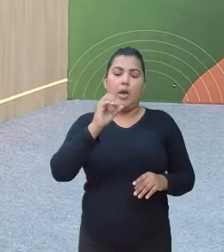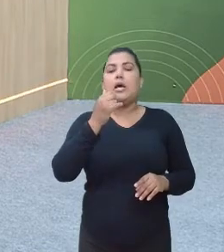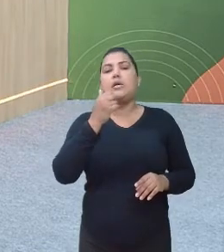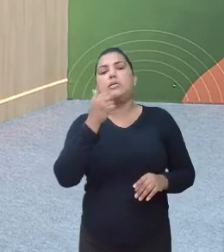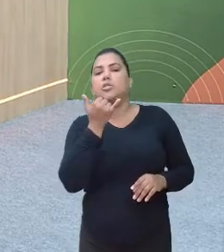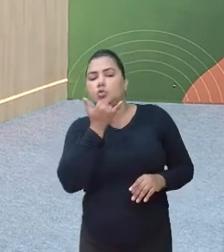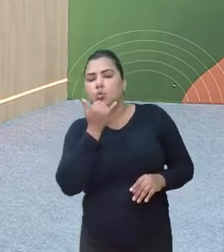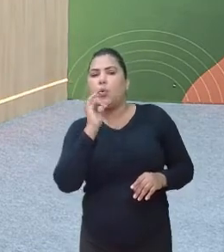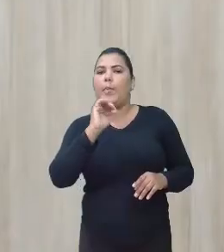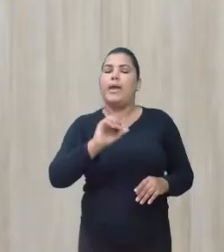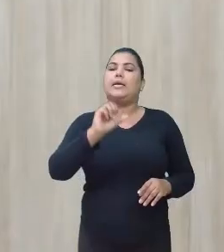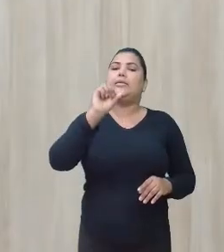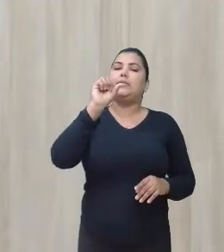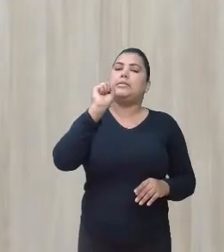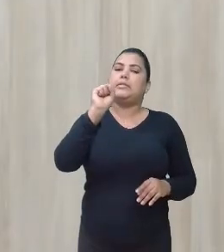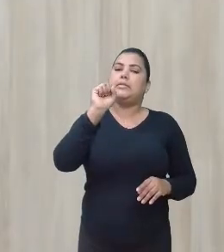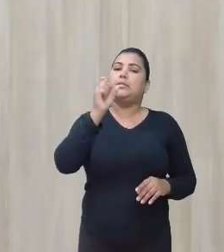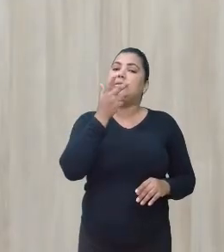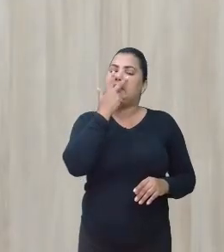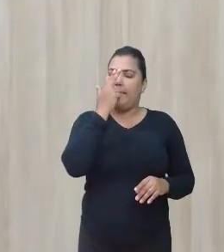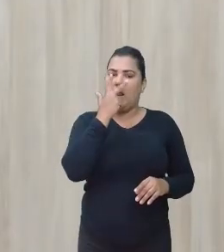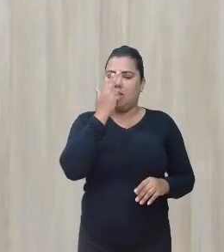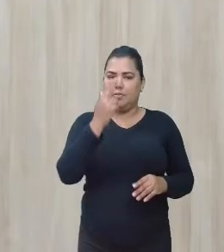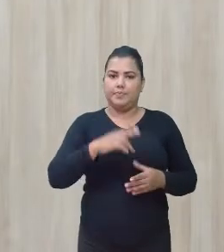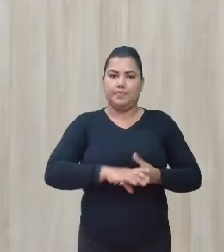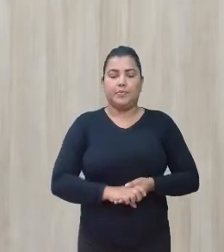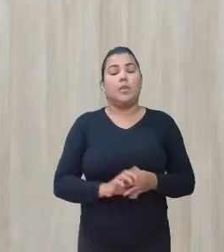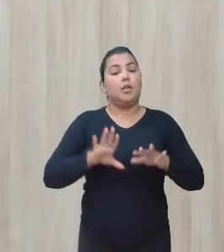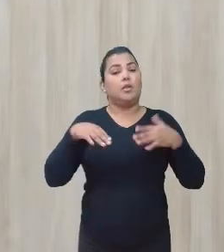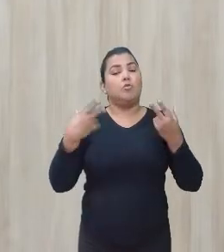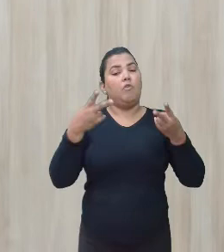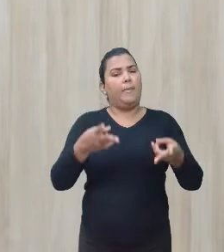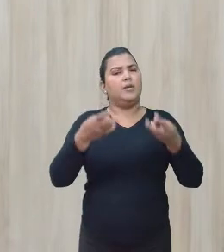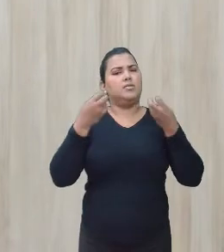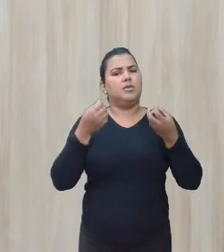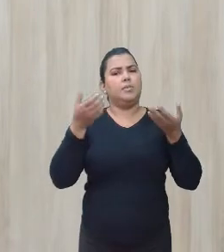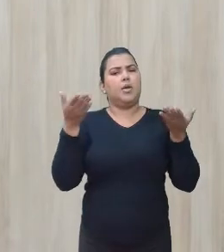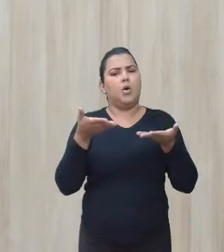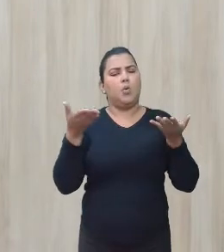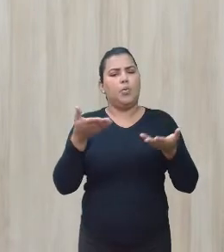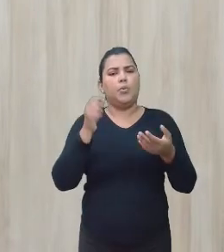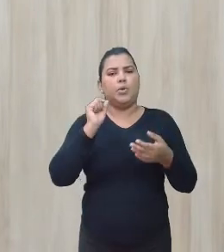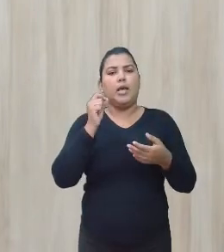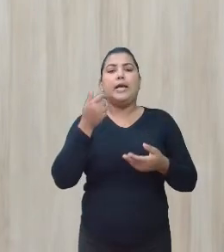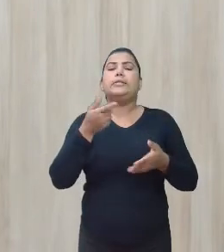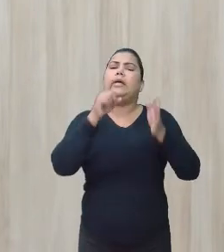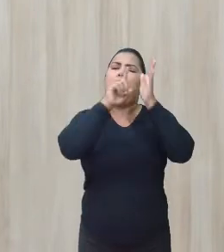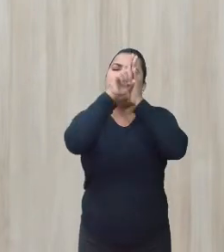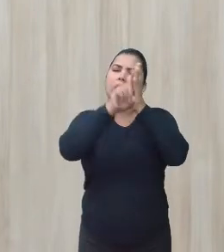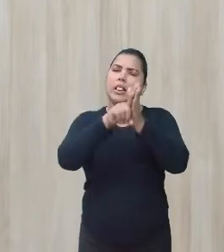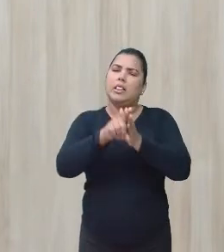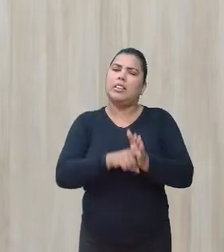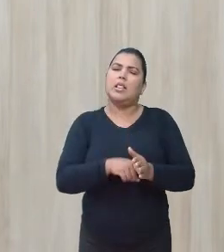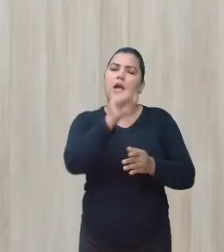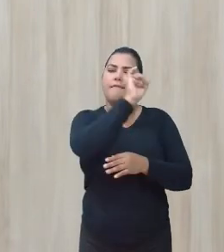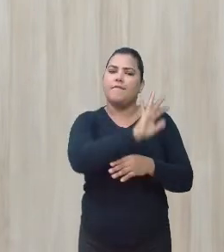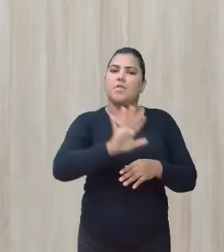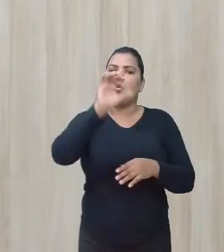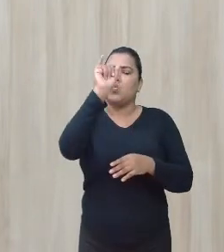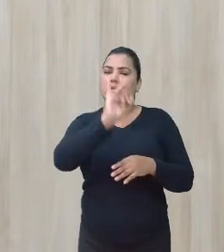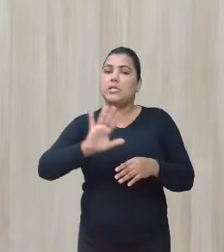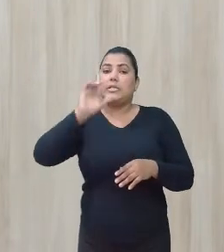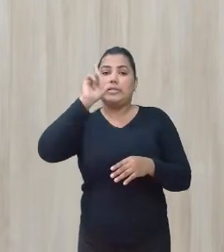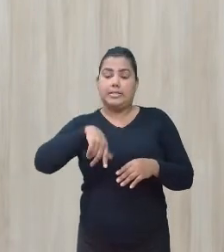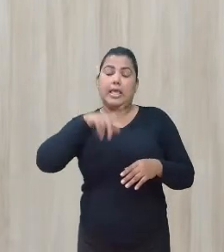semelhantes. Desculpa. Então, a gente vai perceber, a partir de agora, que quando eu vou analisar as figuras de serem ou não